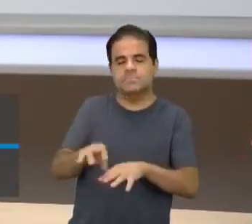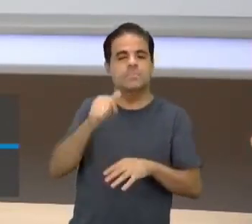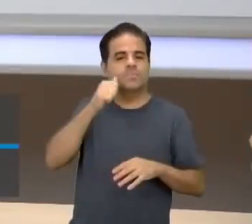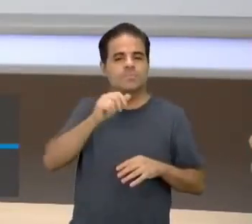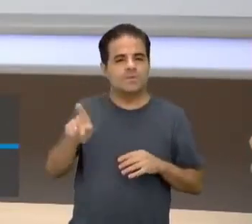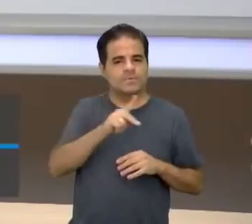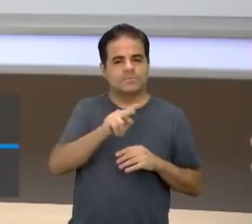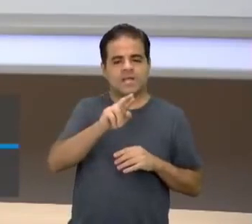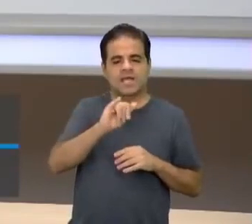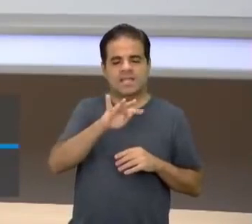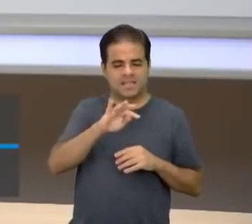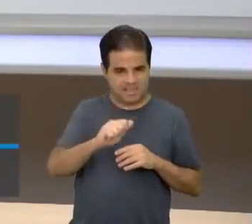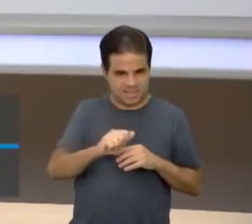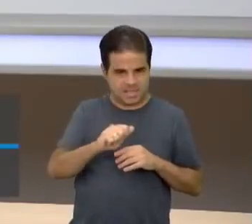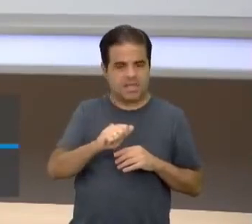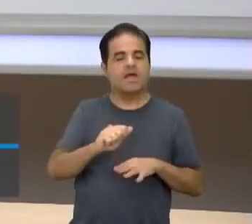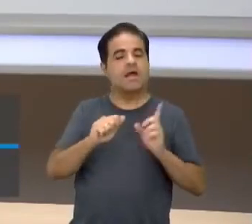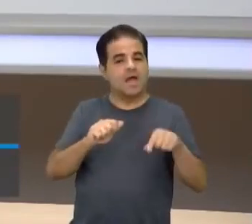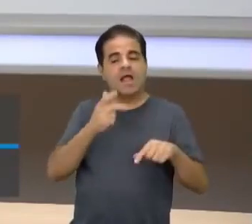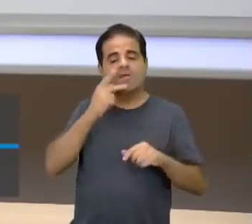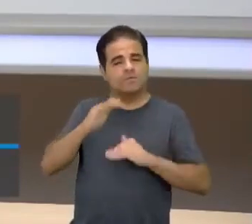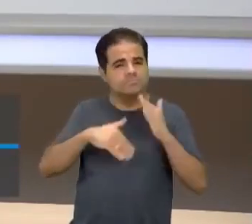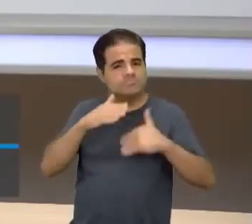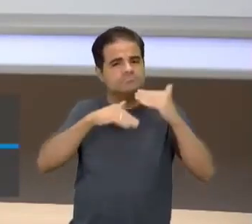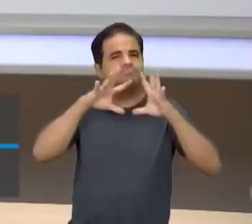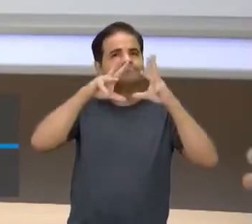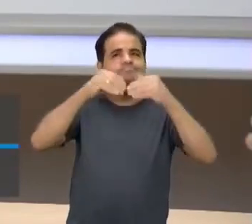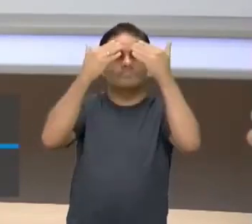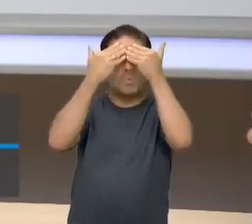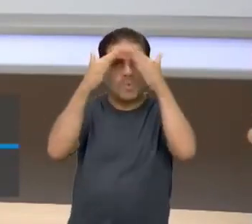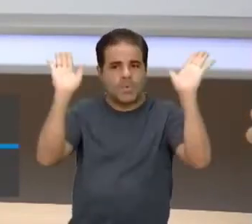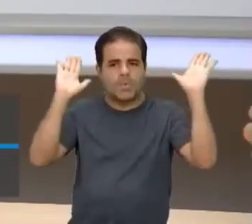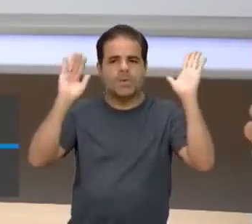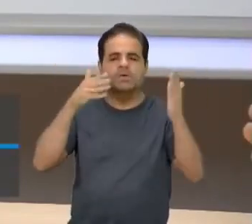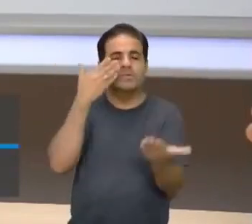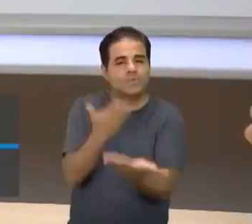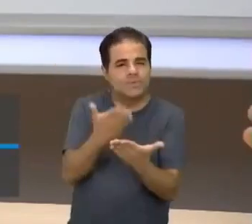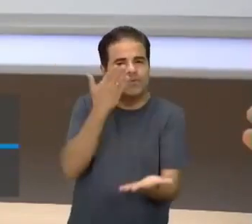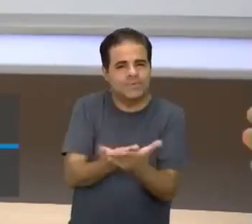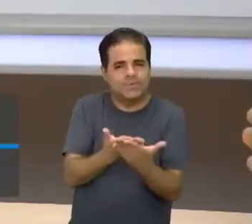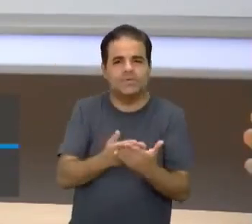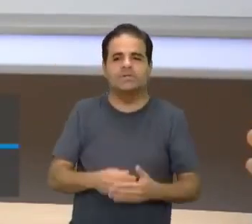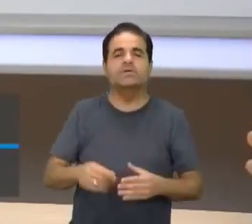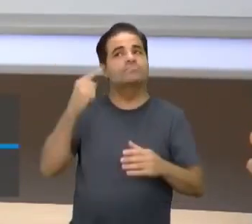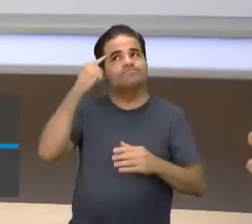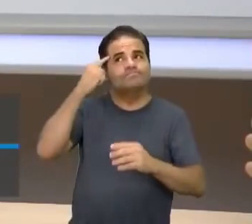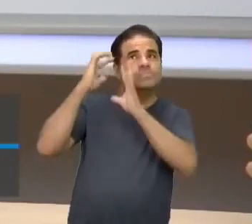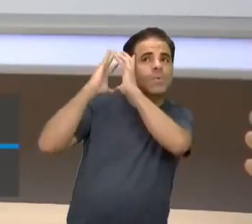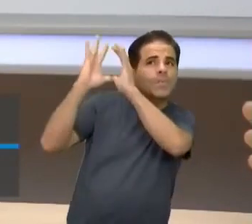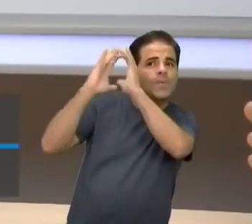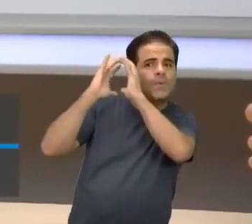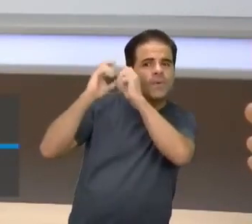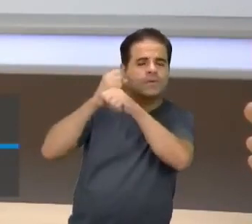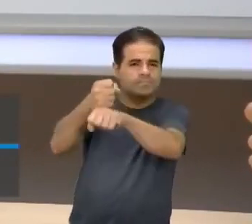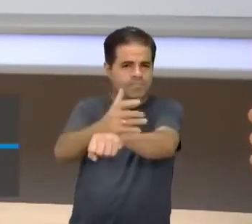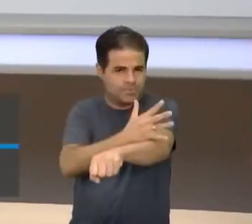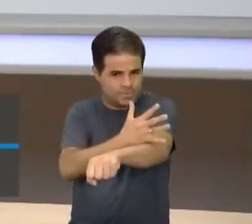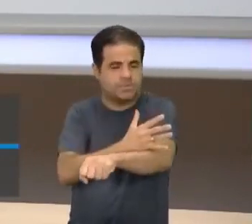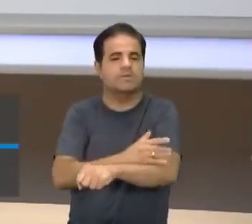Cássia é quando você desenvolve todas as dimensões dos estudantes, ou seja, cognitiva, física,